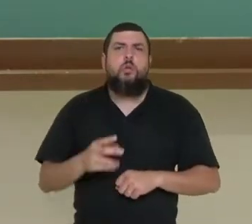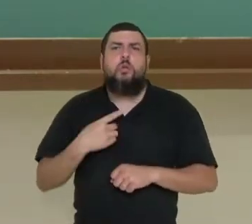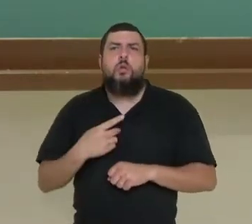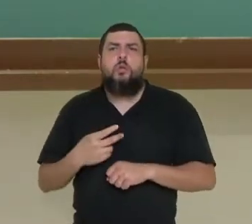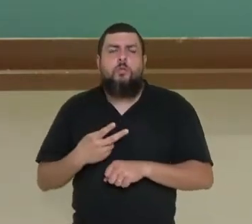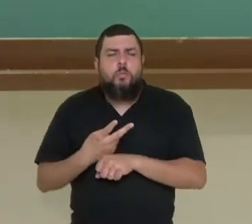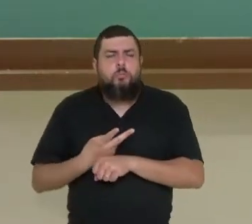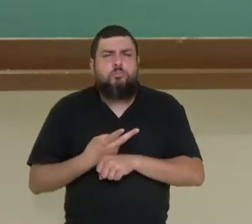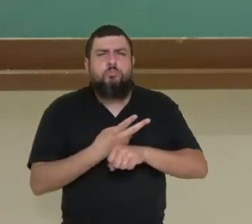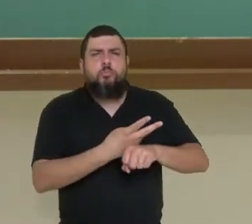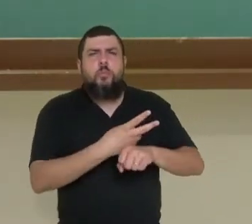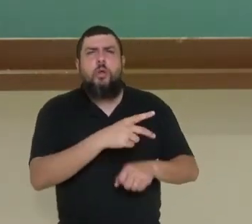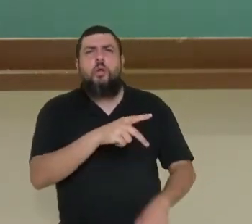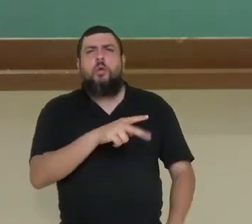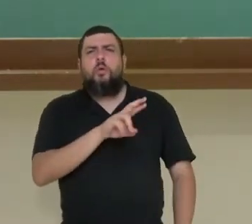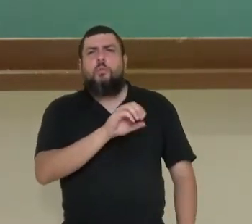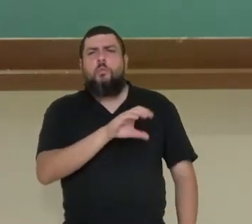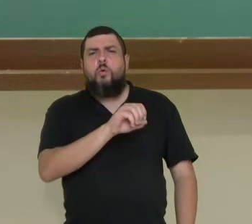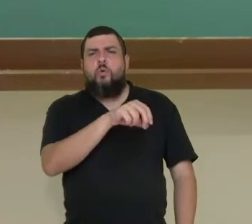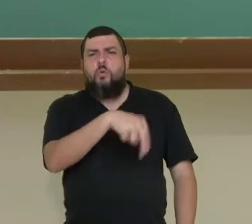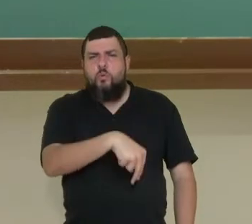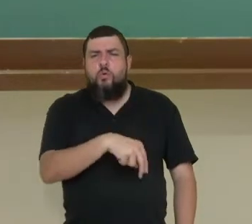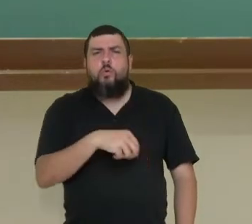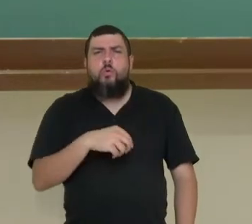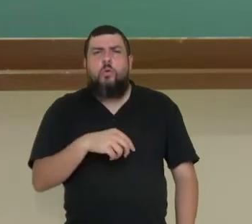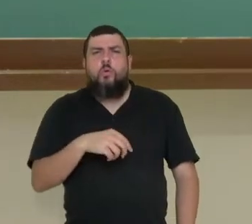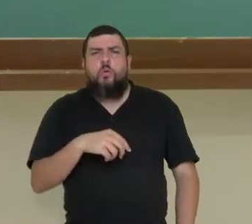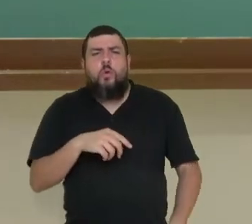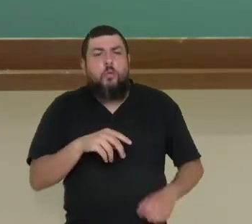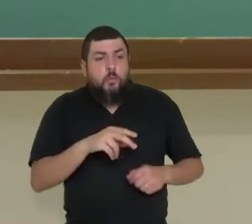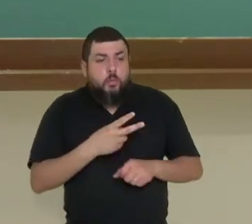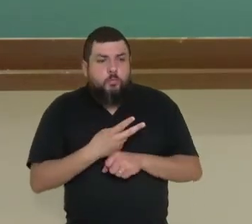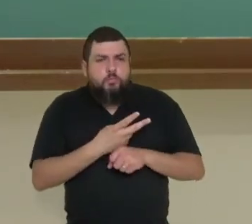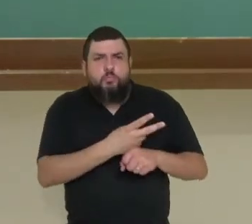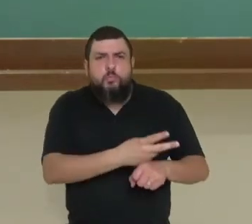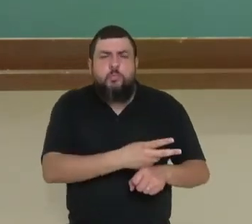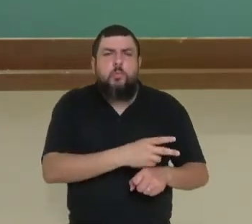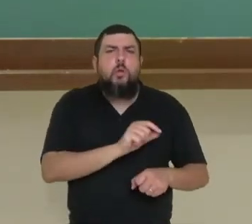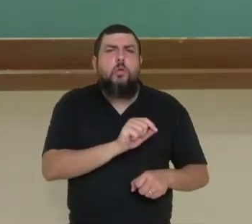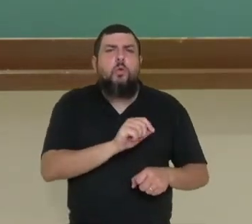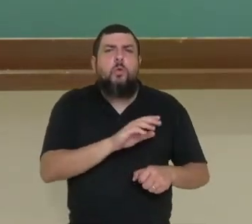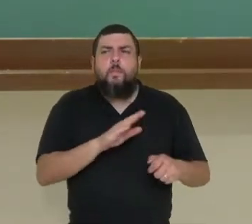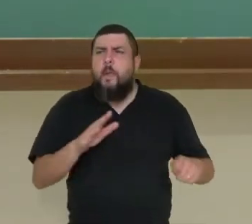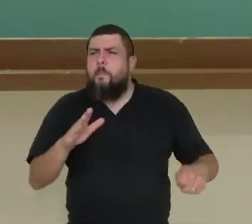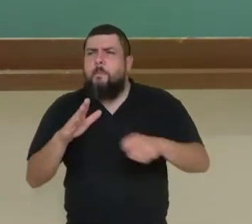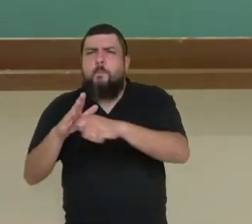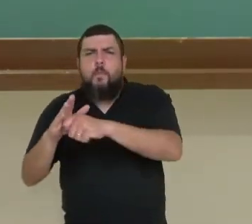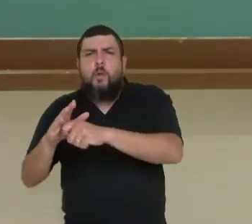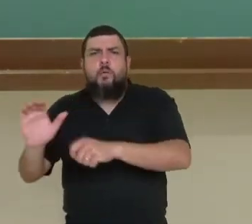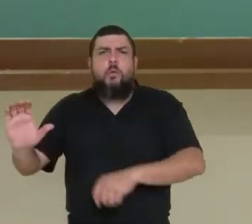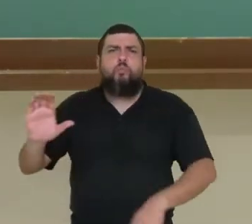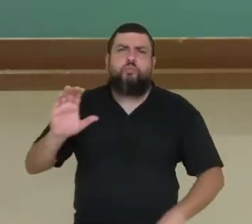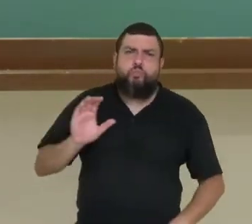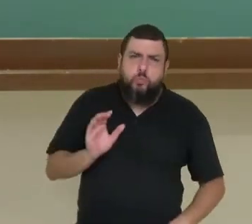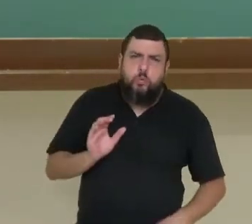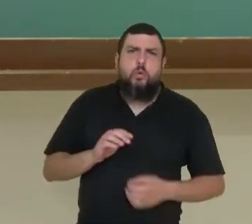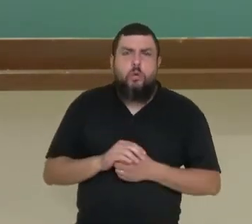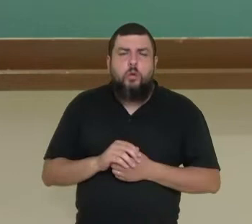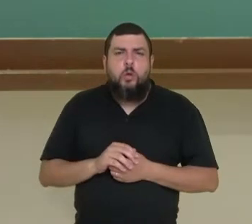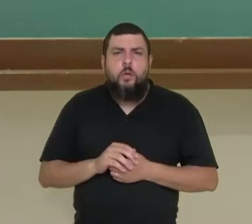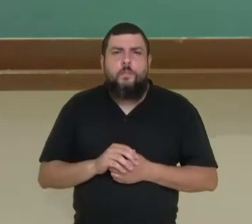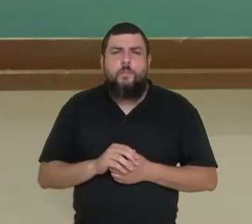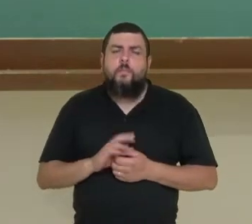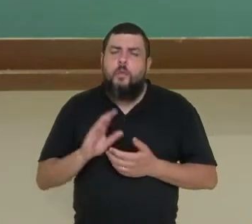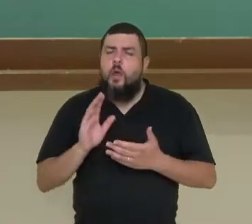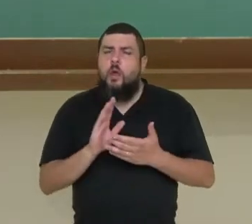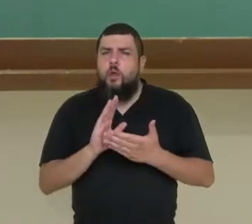no PROCON, né? Exercer a cidadania para evitar que pessoas de repente que não tenham uma